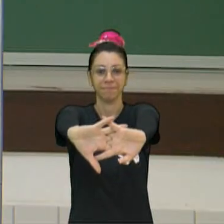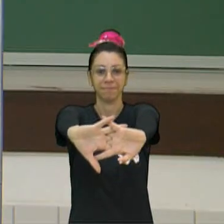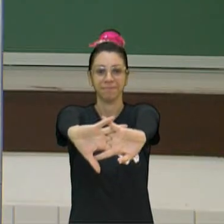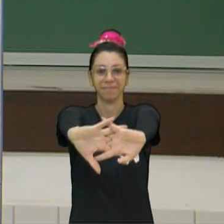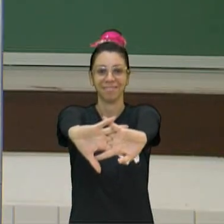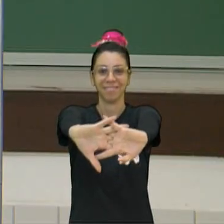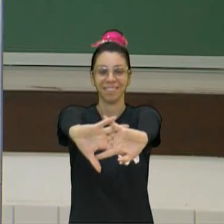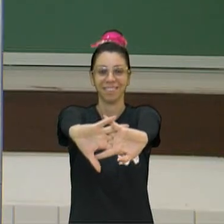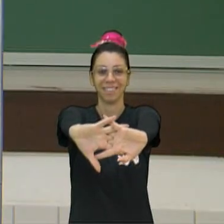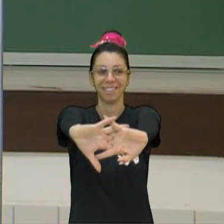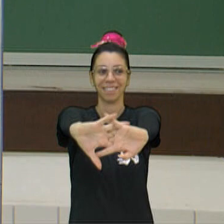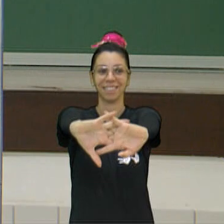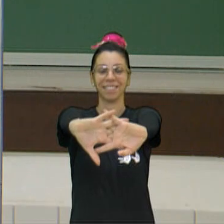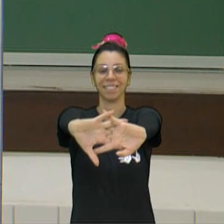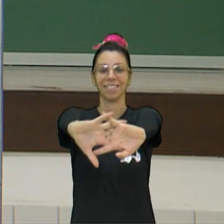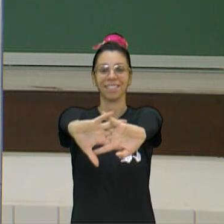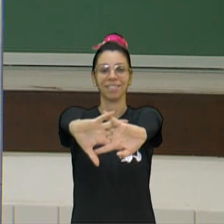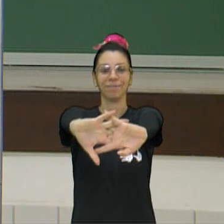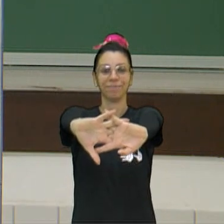posição,